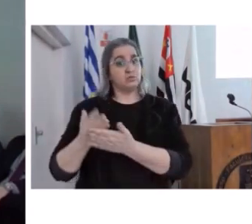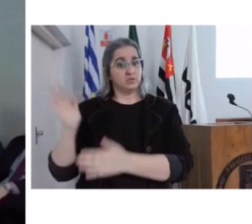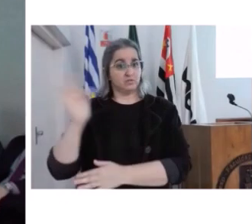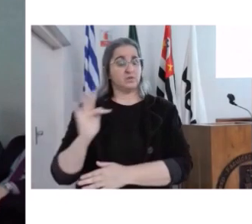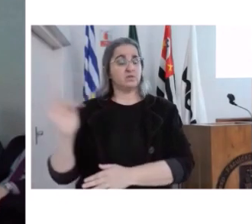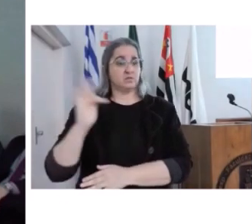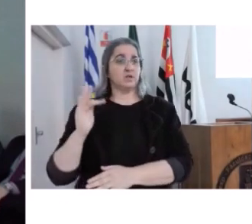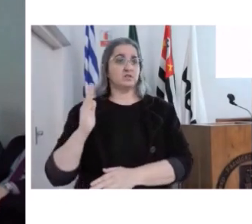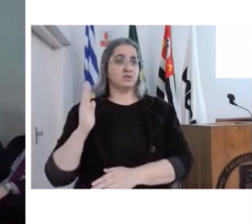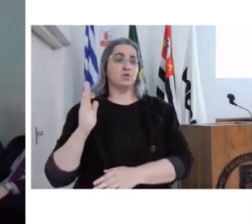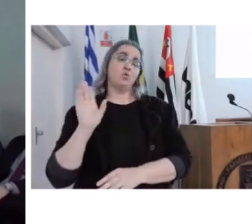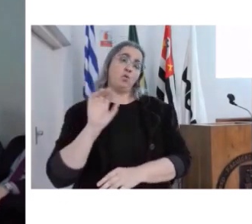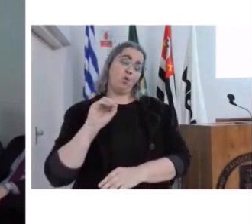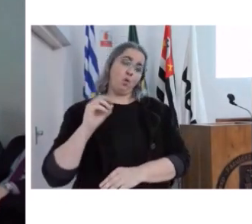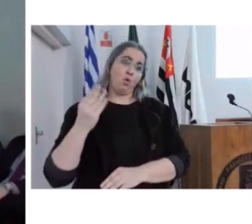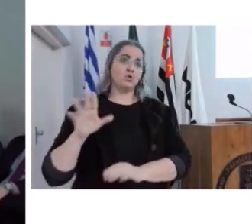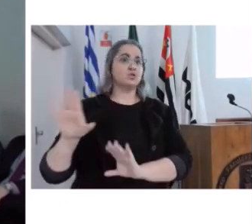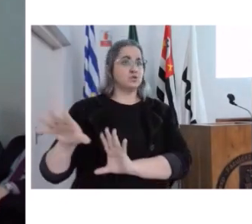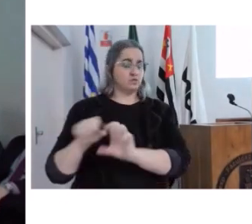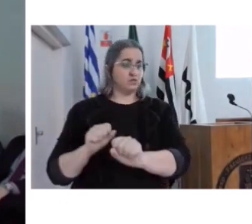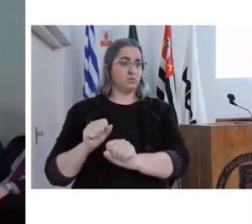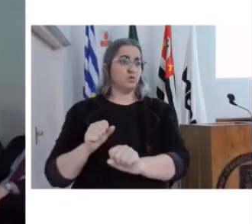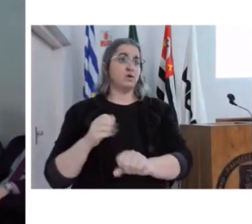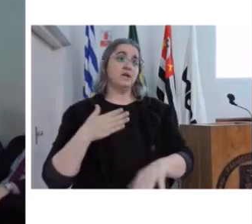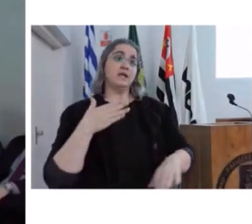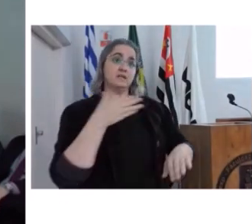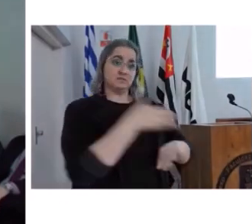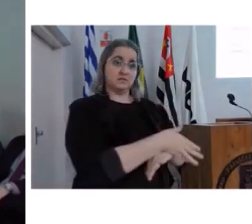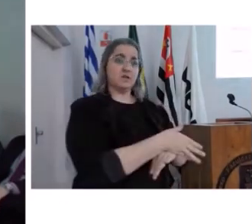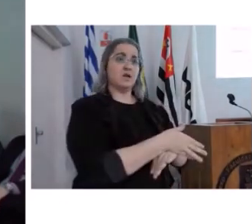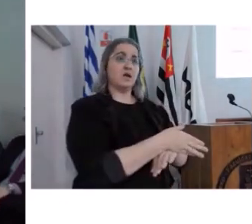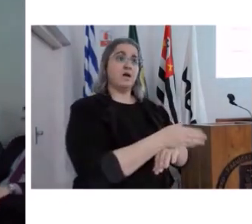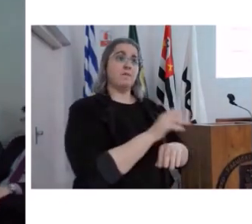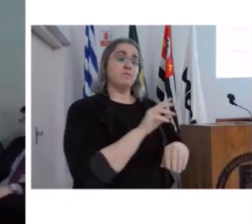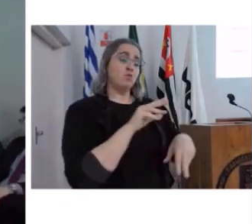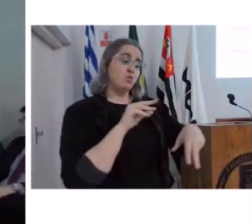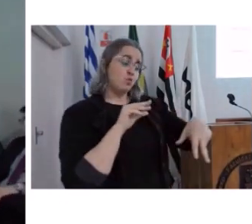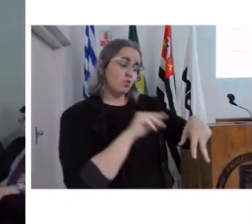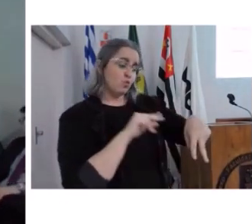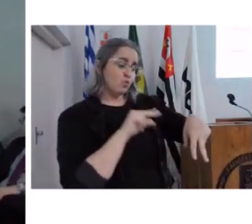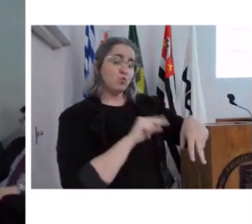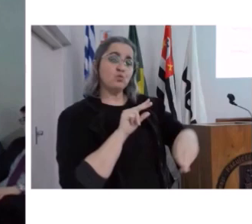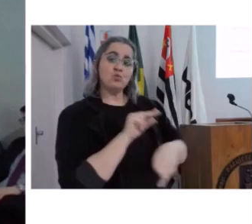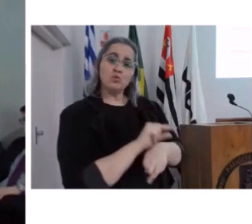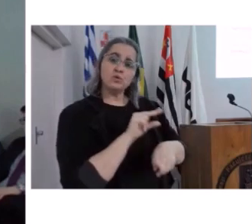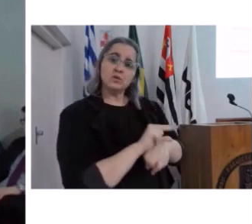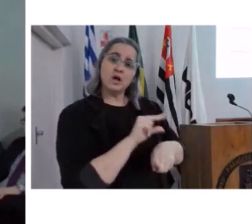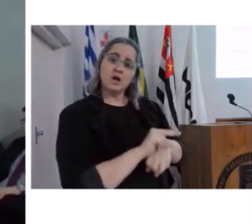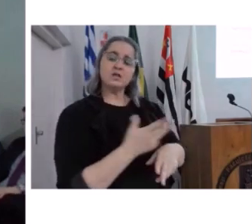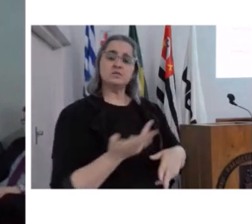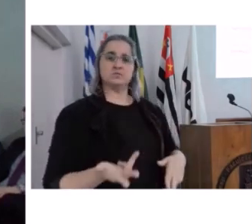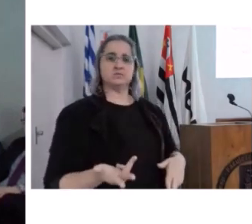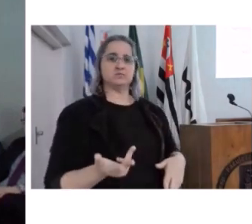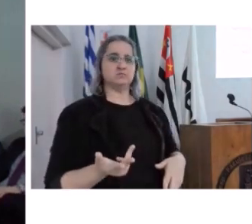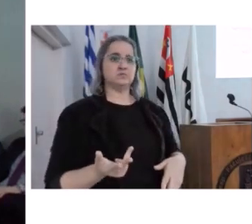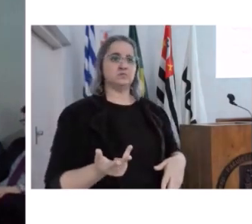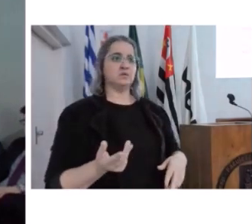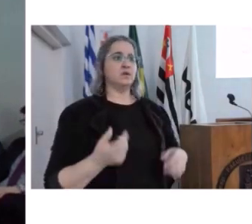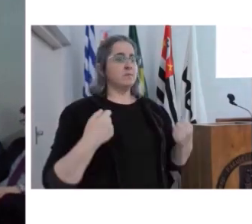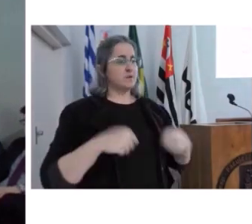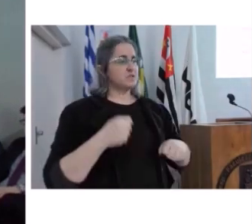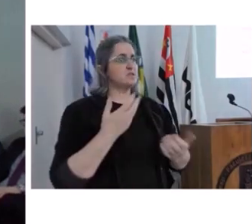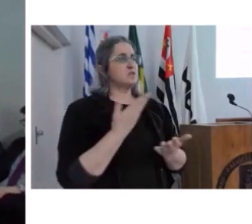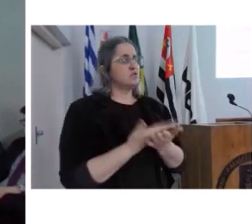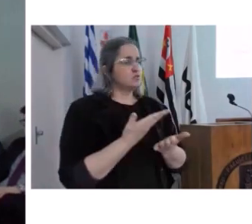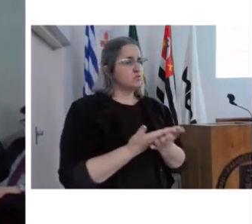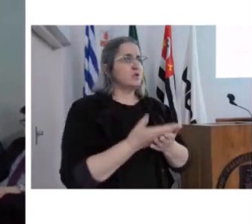que já está formado, quer se especializar, aí sim, né, grupos, que é o que nós estamos articulando, tentar fazer um curso de